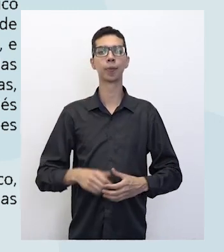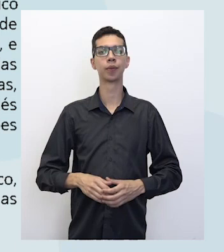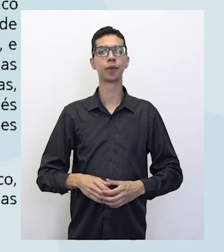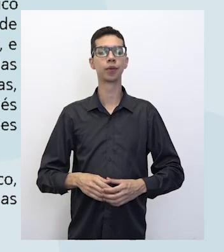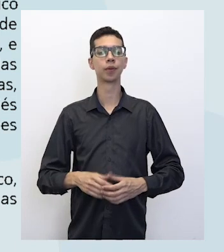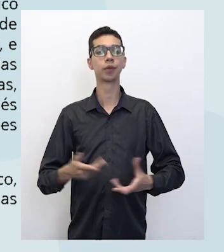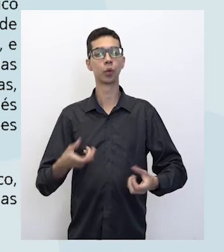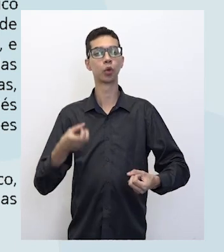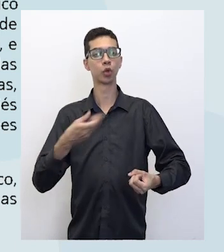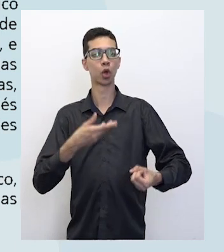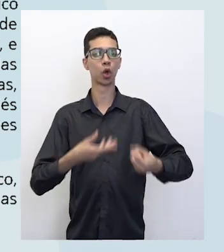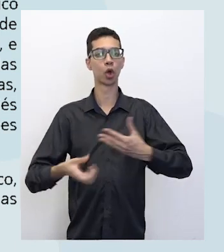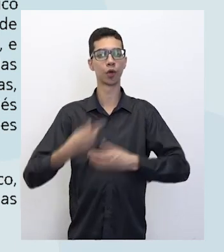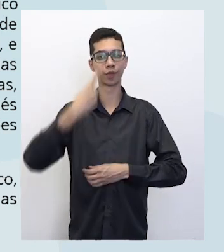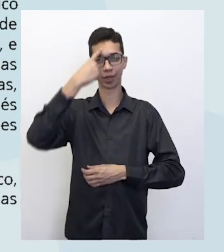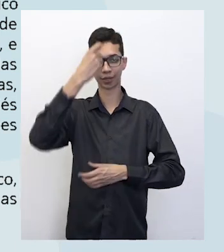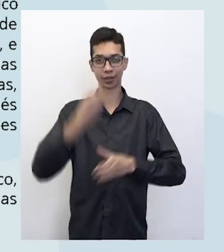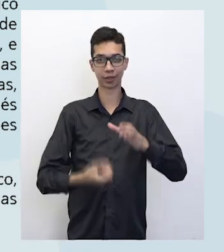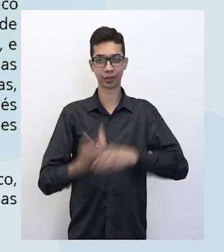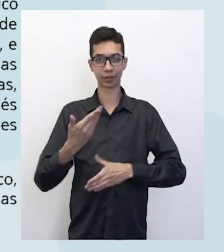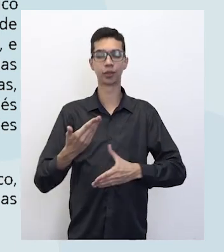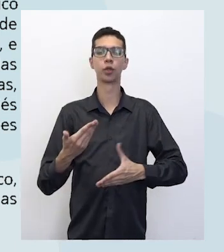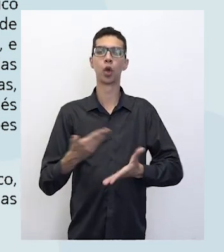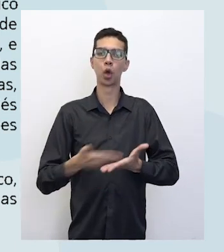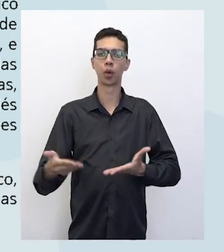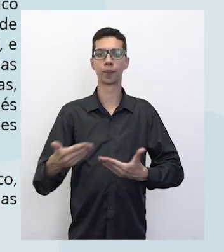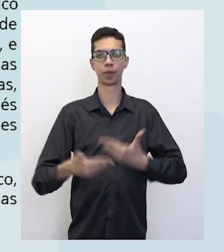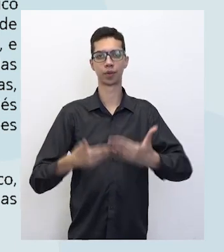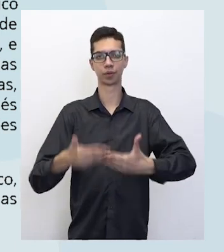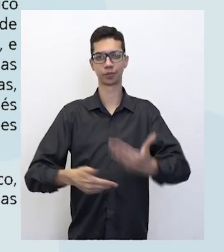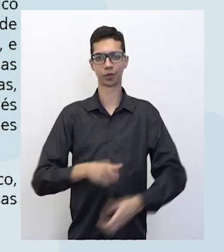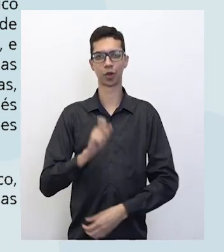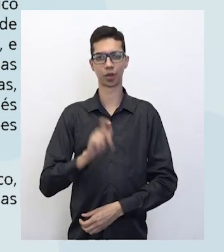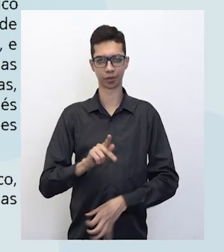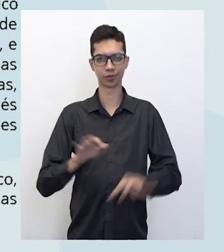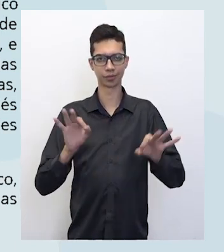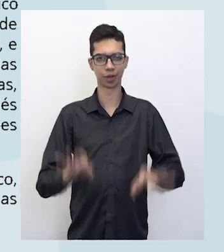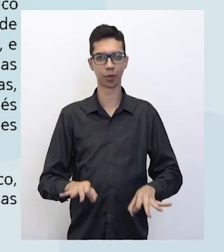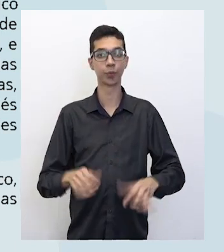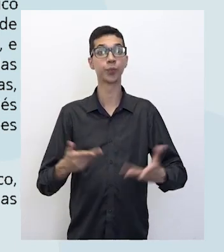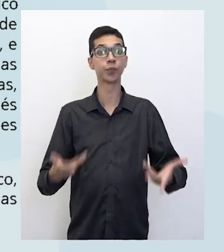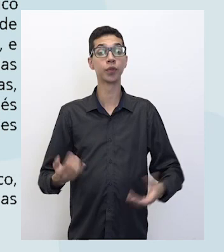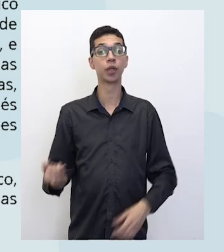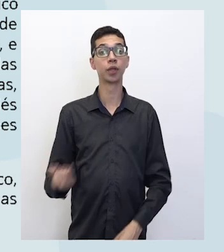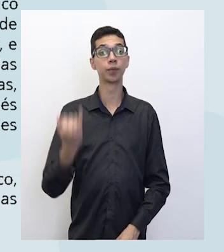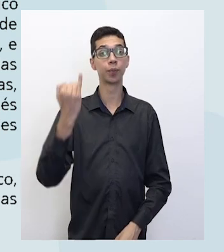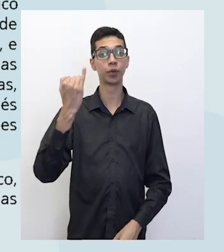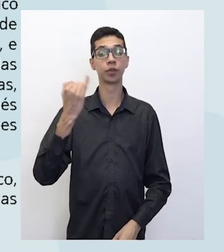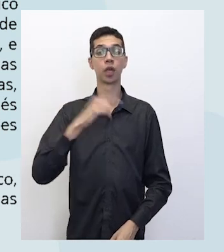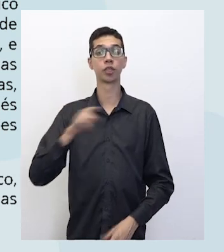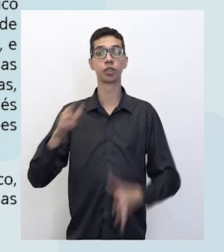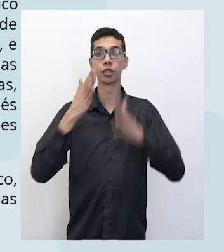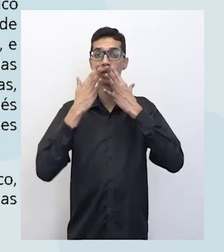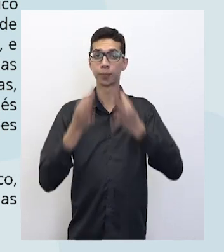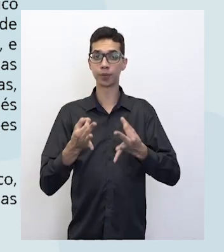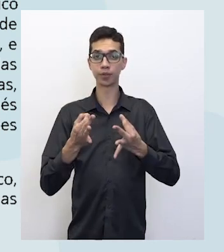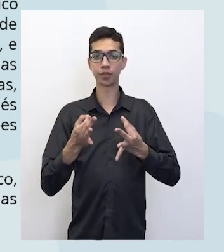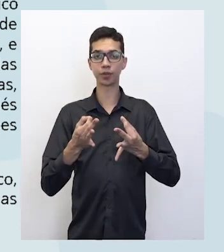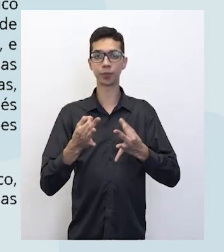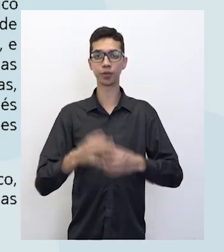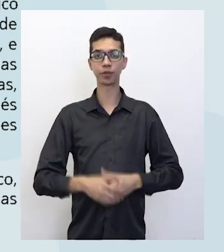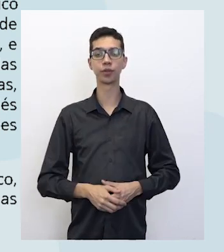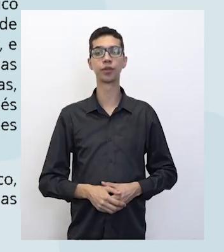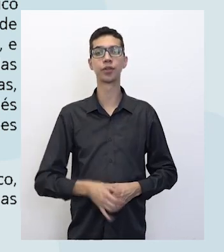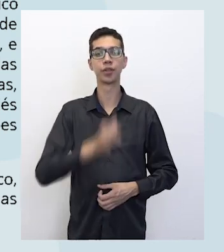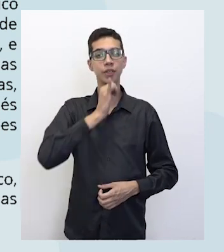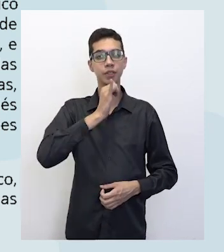essas inovações que estão começando a surgir, tá certo? Então, gente, é muito importante que a gente se atente, né? Isso, olha,